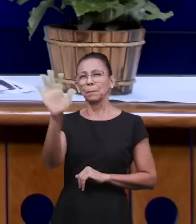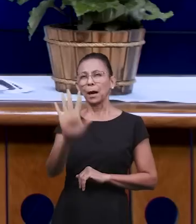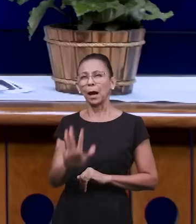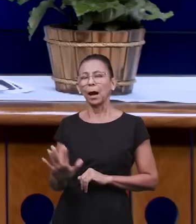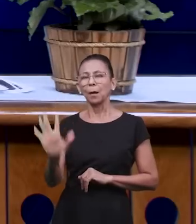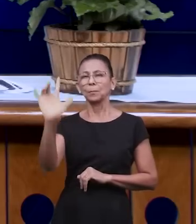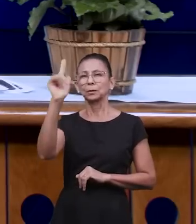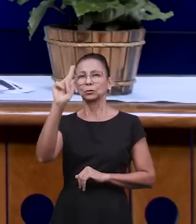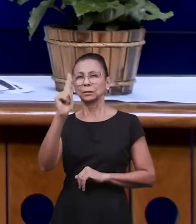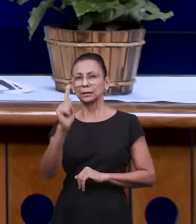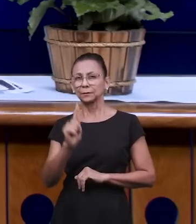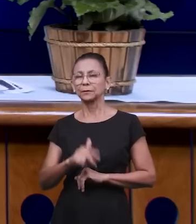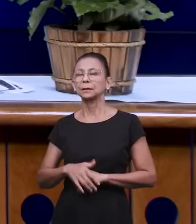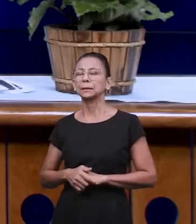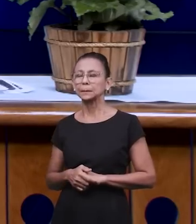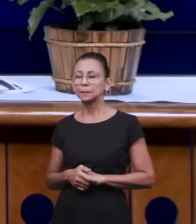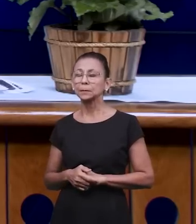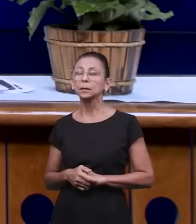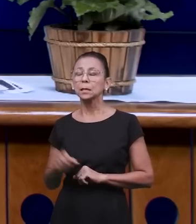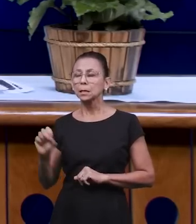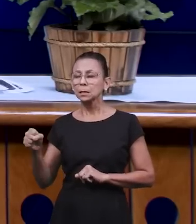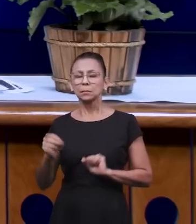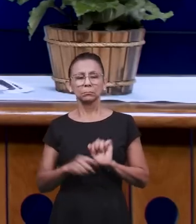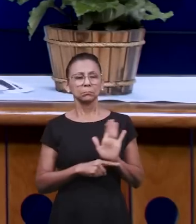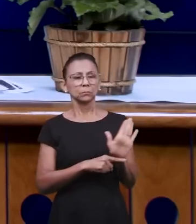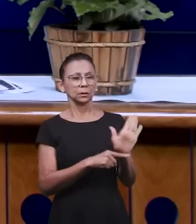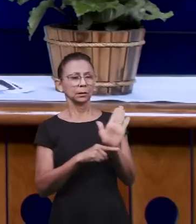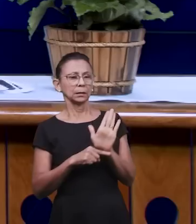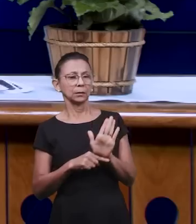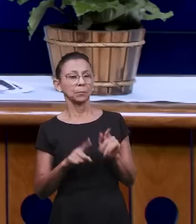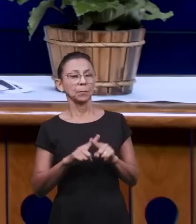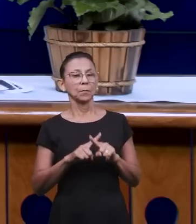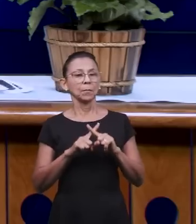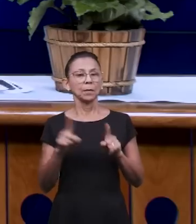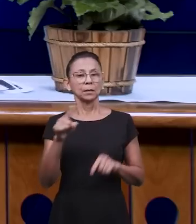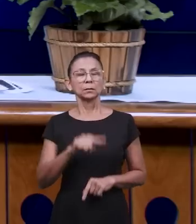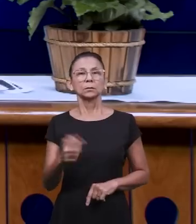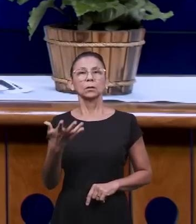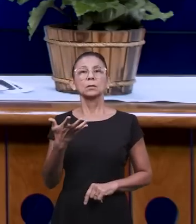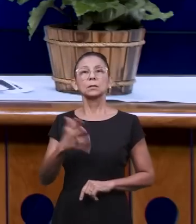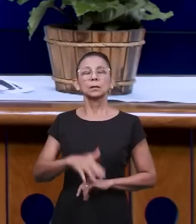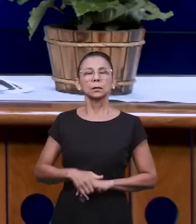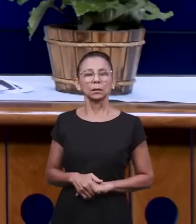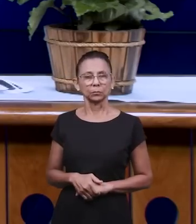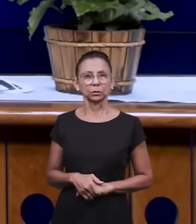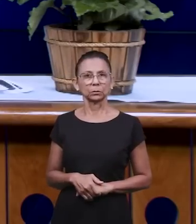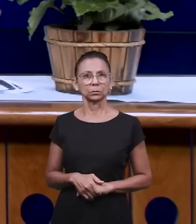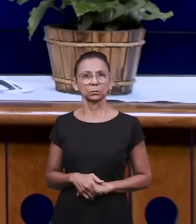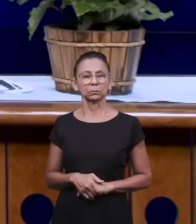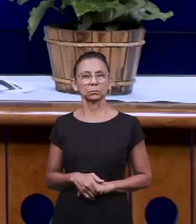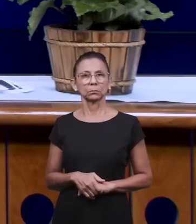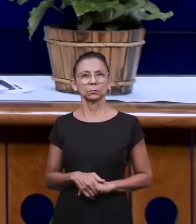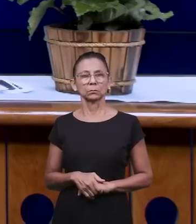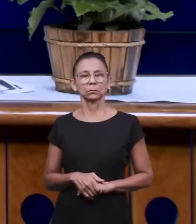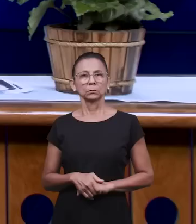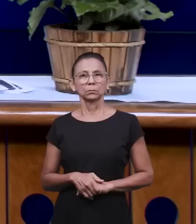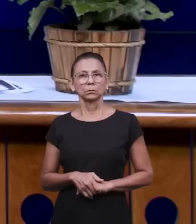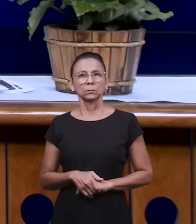em 1879, quando uma família imigrou para Israel. E na virada desse